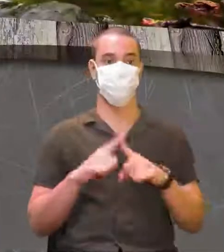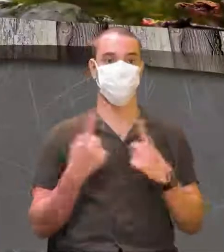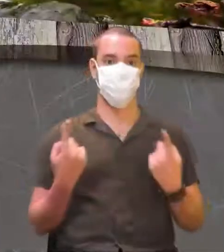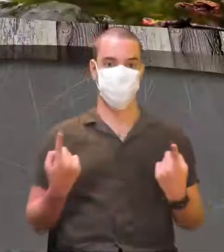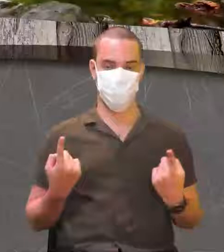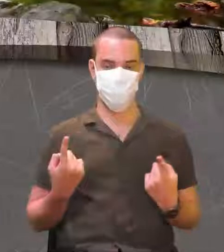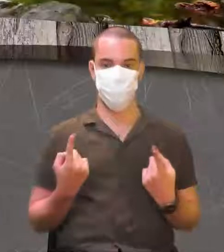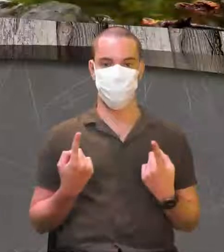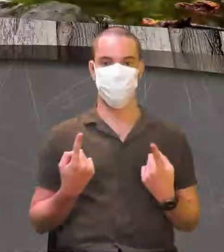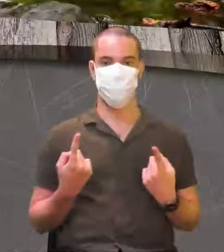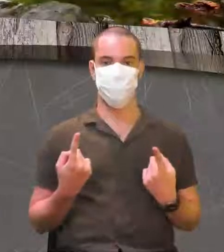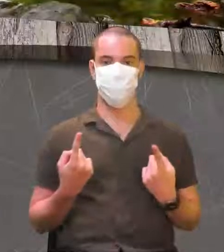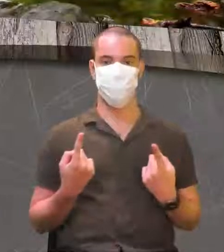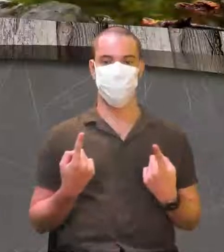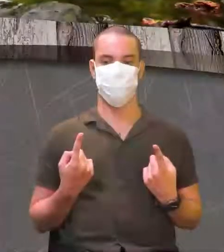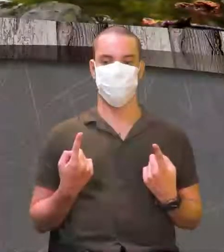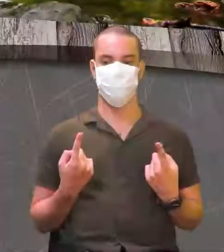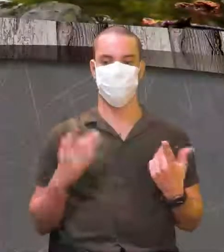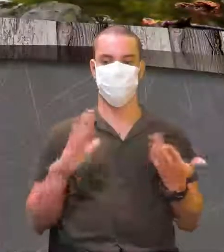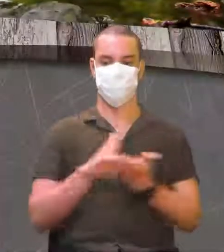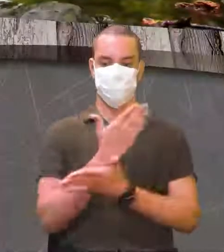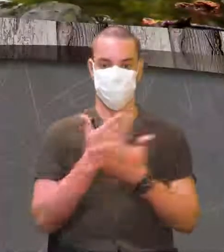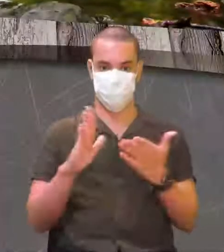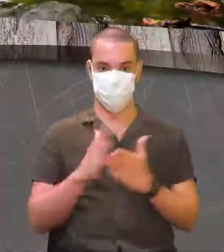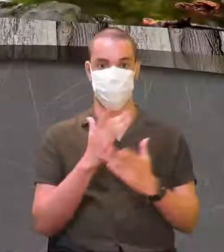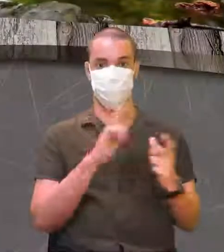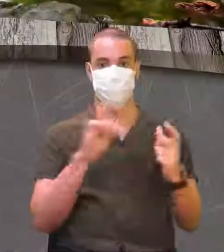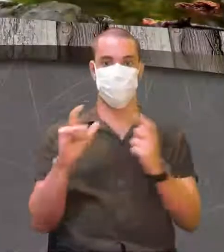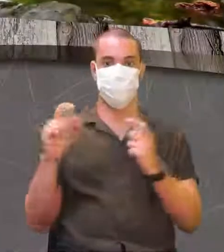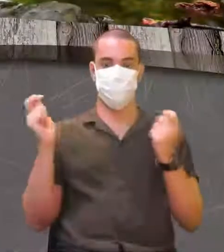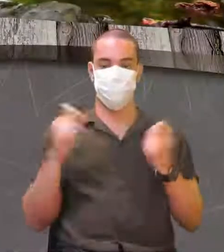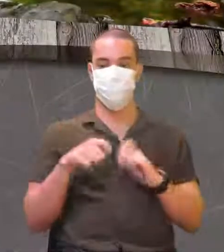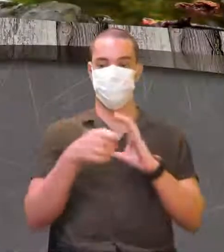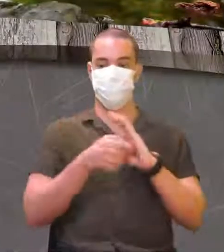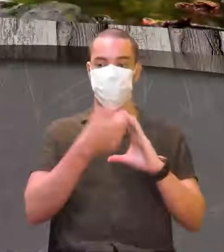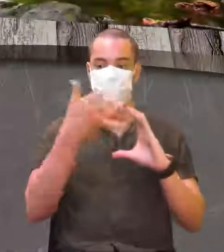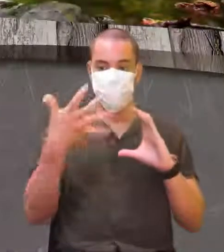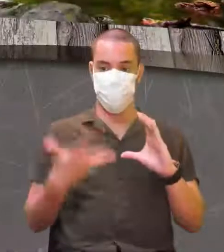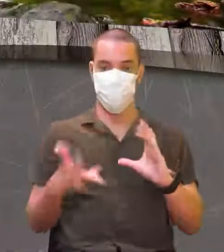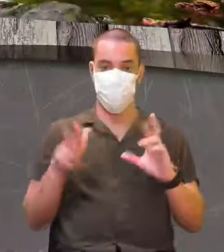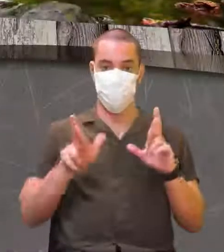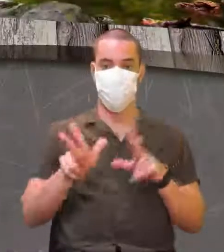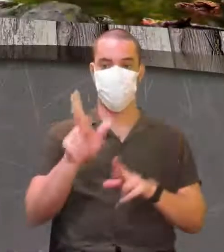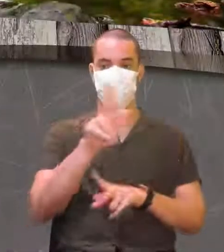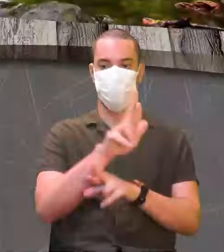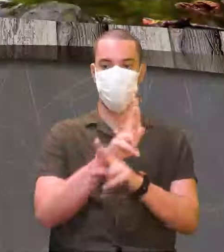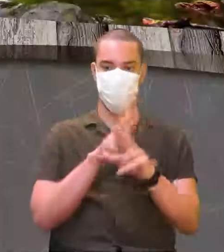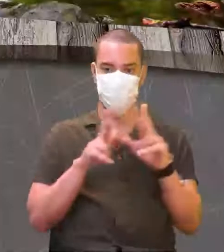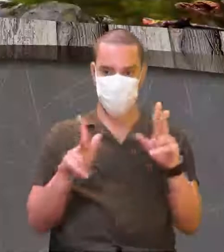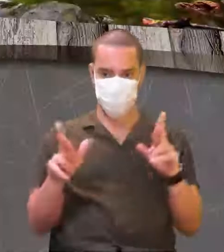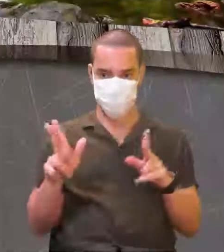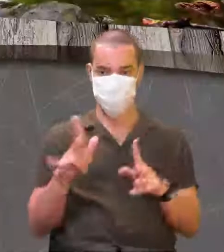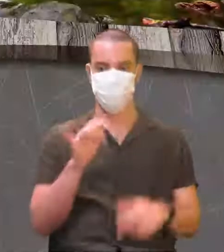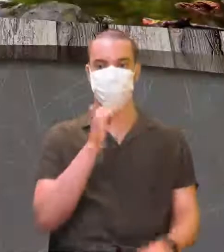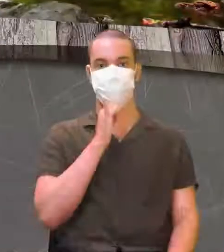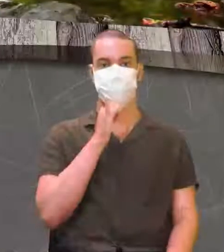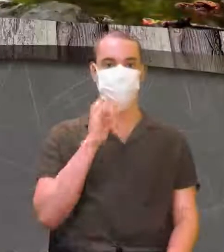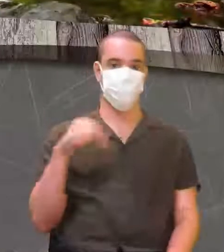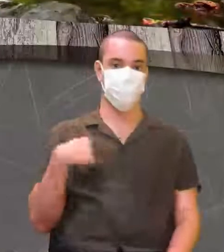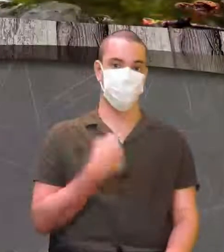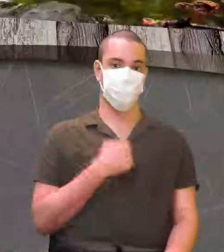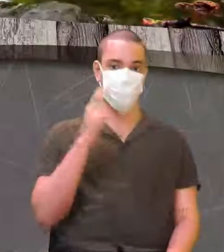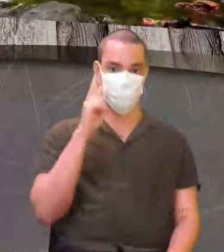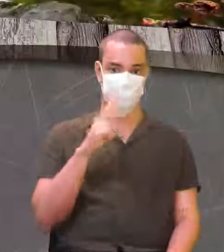porém, em algumas situações ele gera características diferenciadas, como é a questão que a gente vai ver do